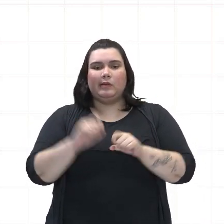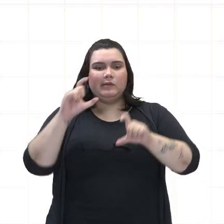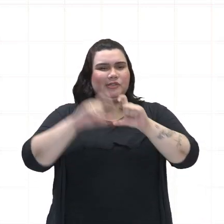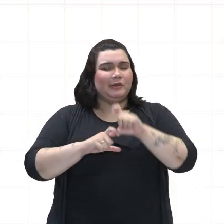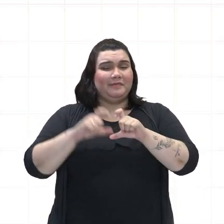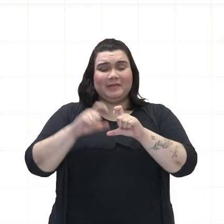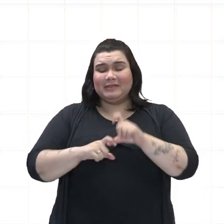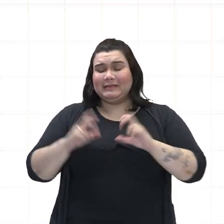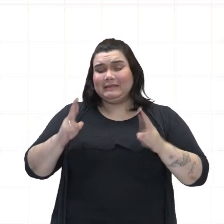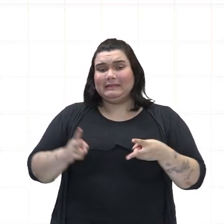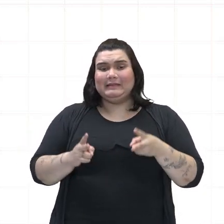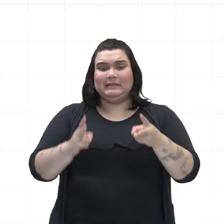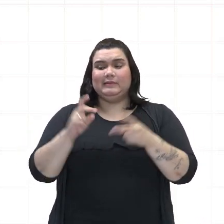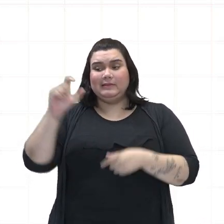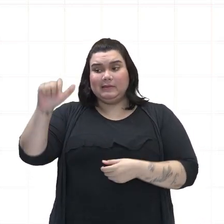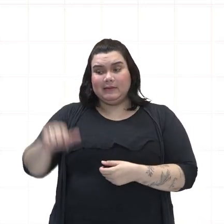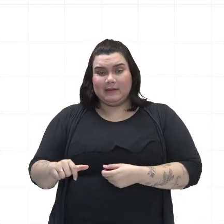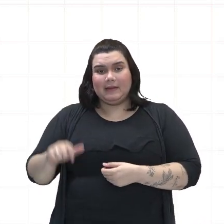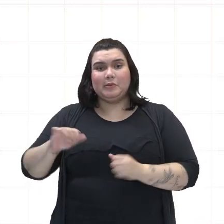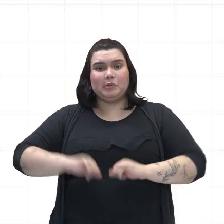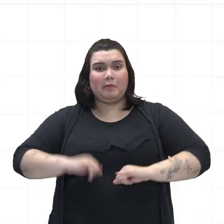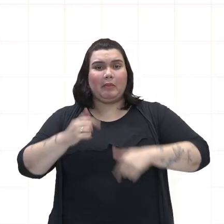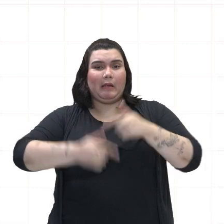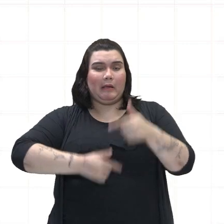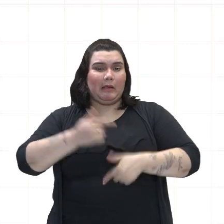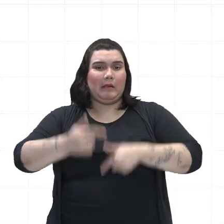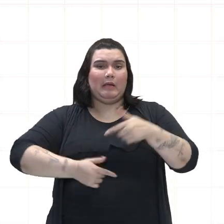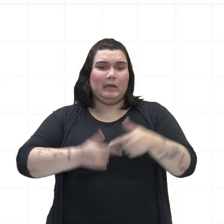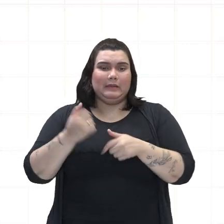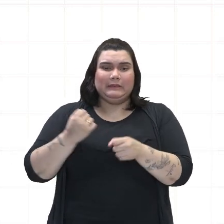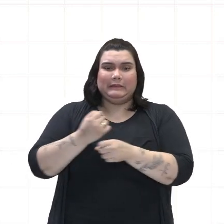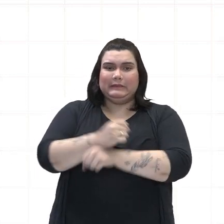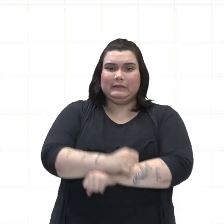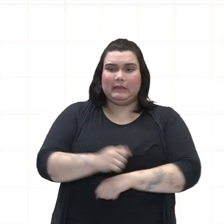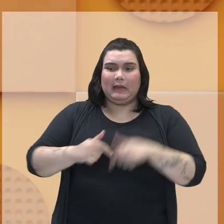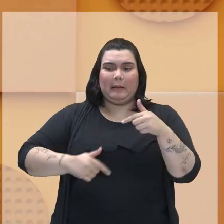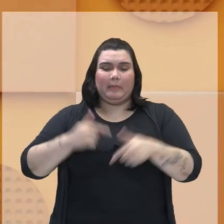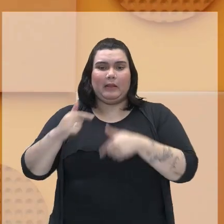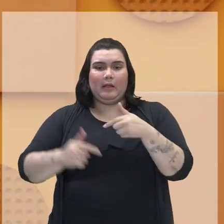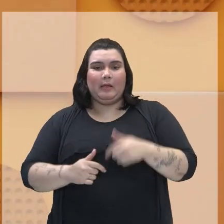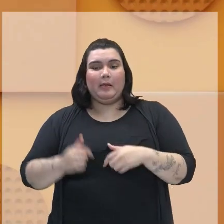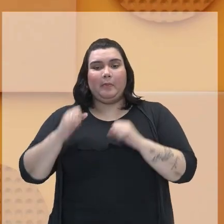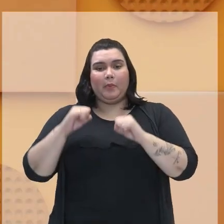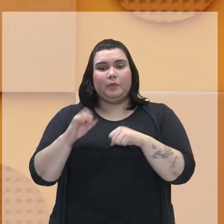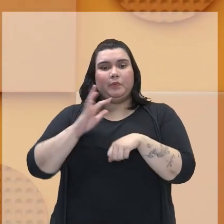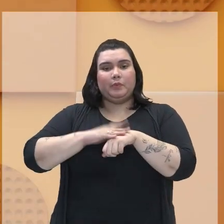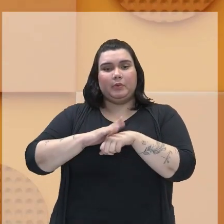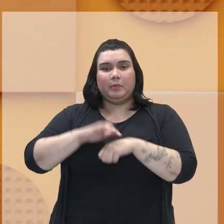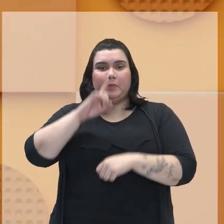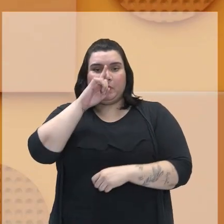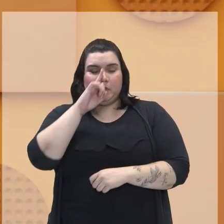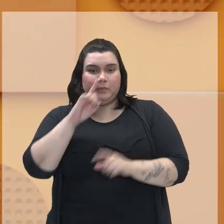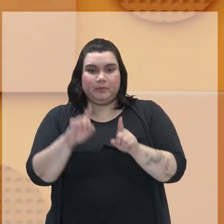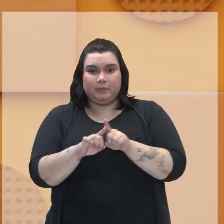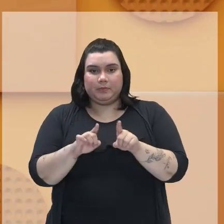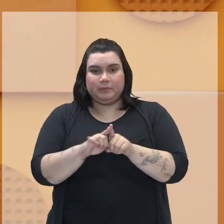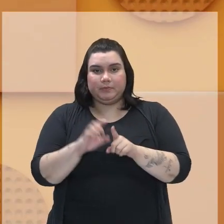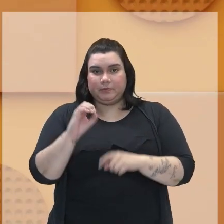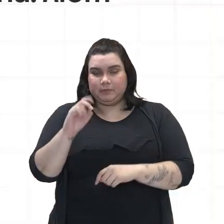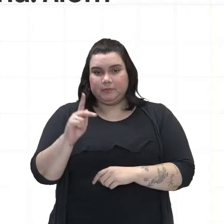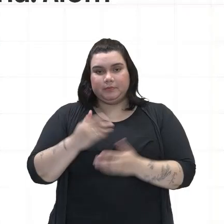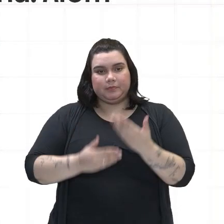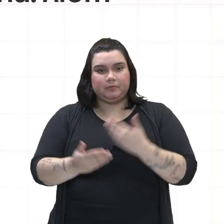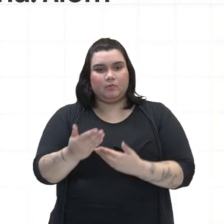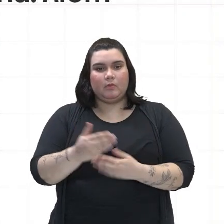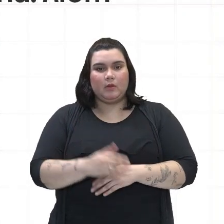endividamento desse seringueiro. Quem se dava mal era o seringueiro que estava no meio da floresta, sujeito a doenças e outras coisas também. Ok?